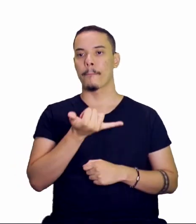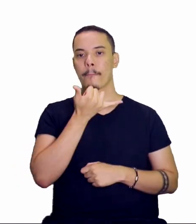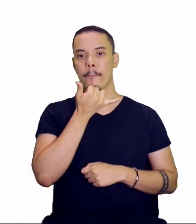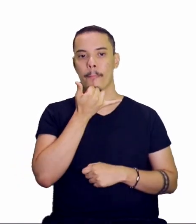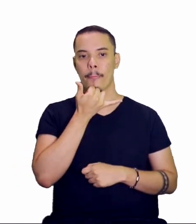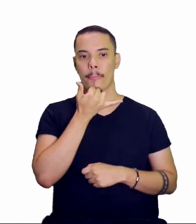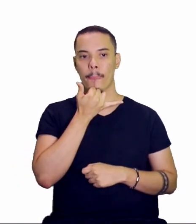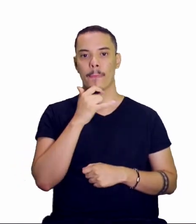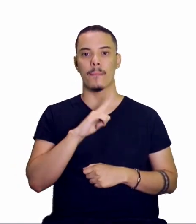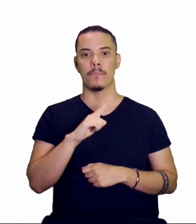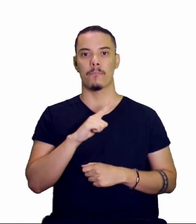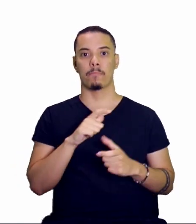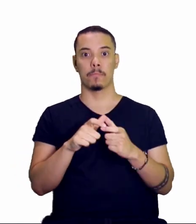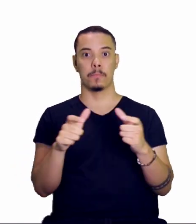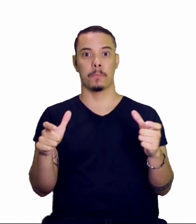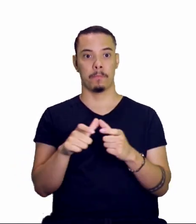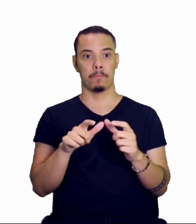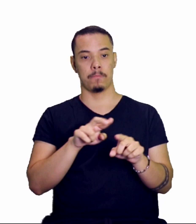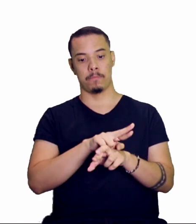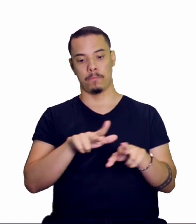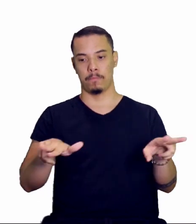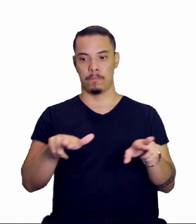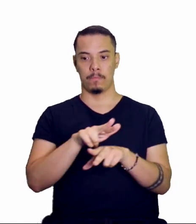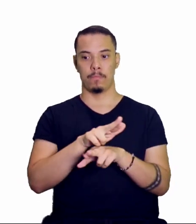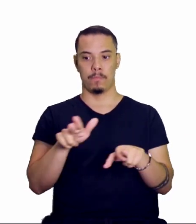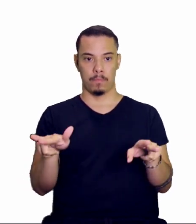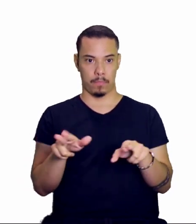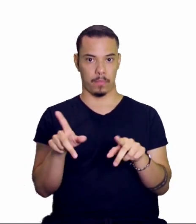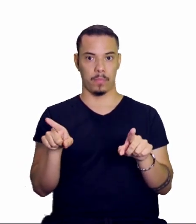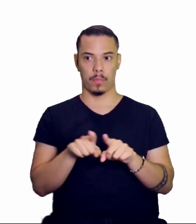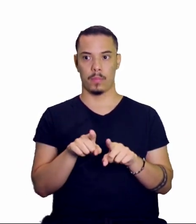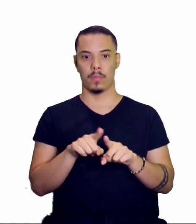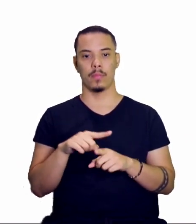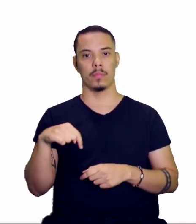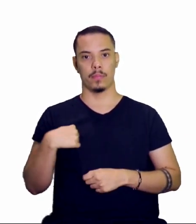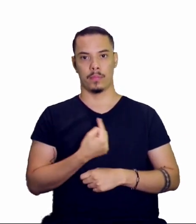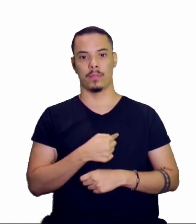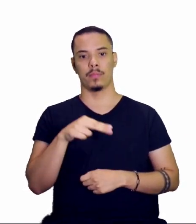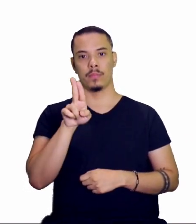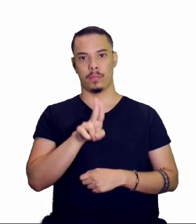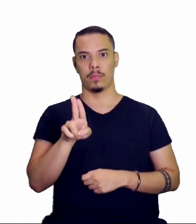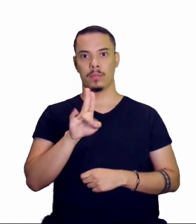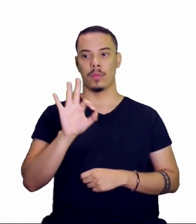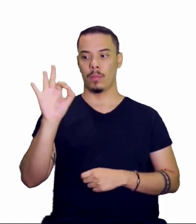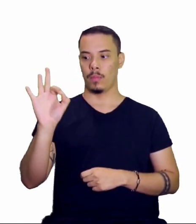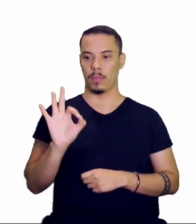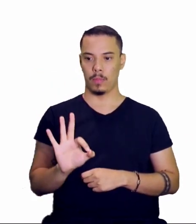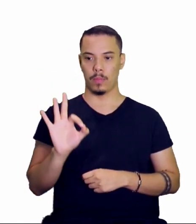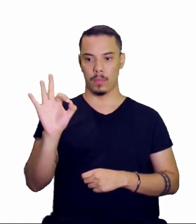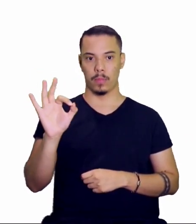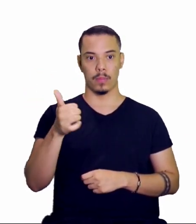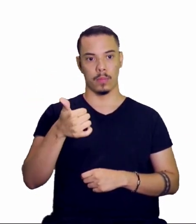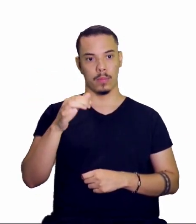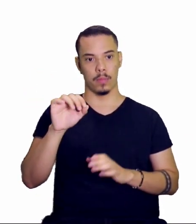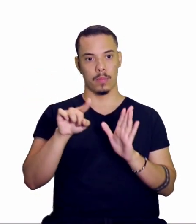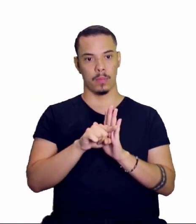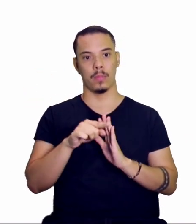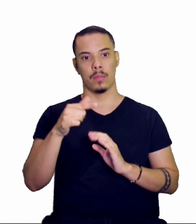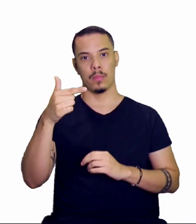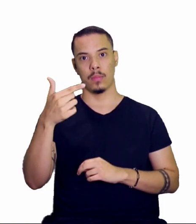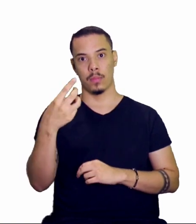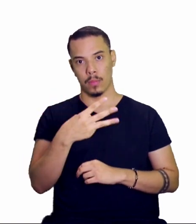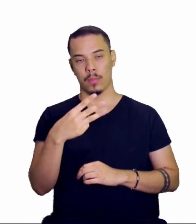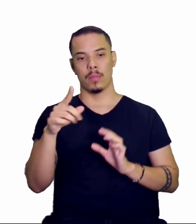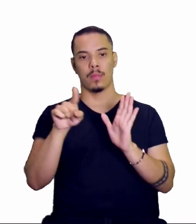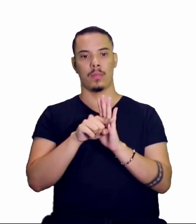em grandeza, né? Tamanho de grandeza, que é... Nós usamos só a potência de grandeza aí, 10 a menos 3, menos 2, menos